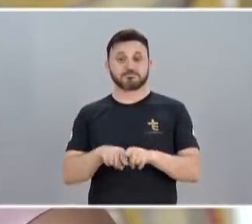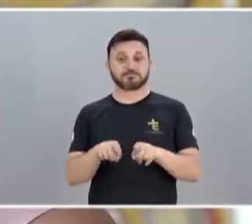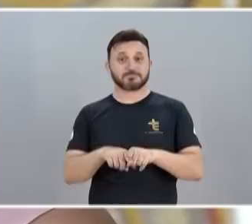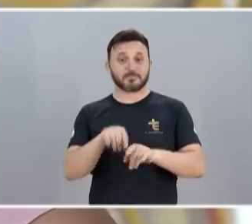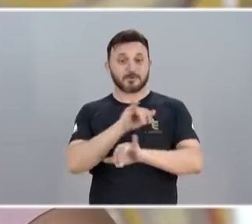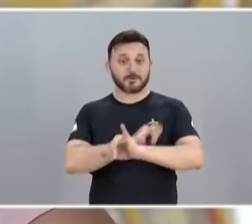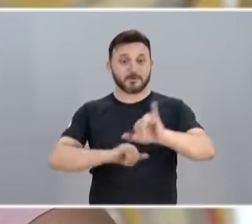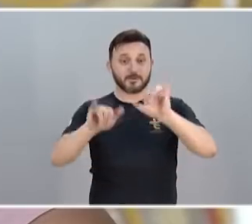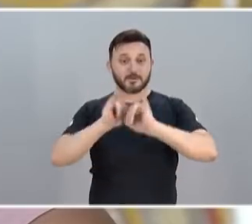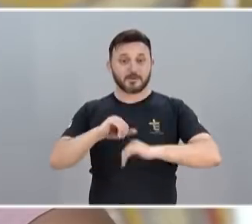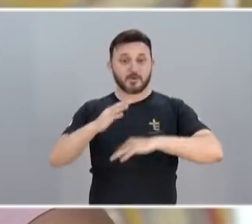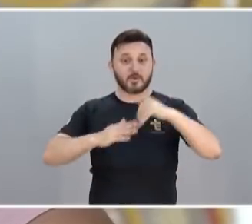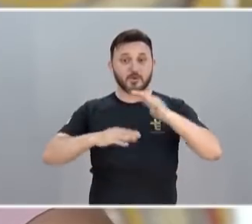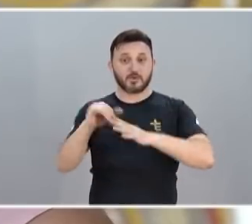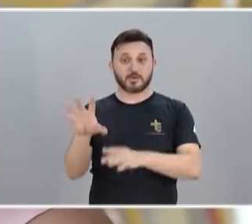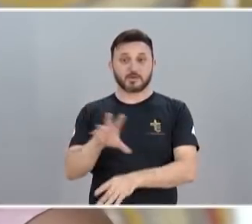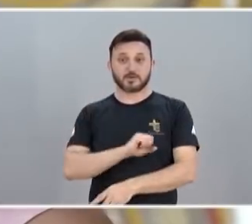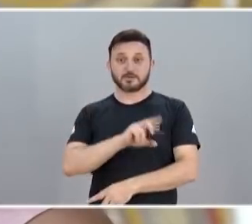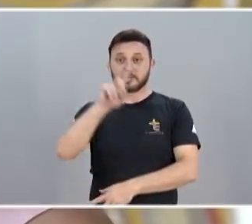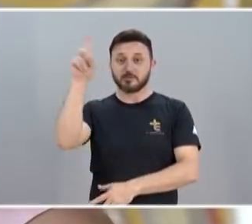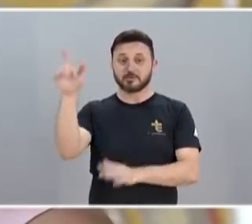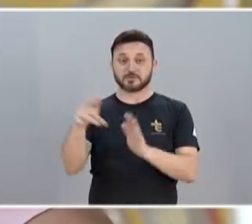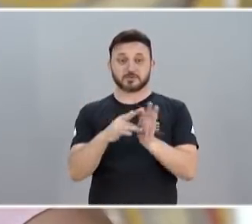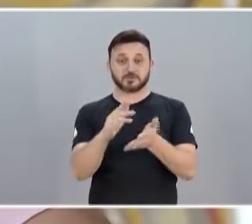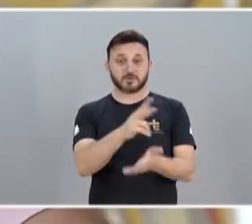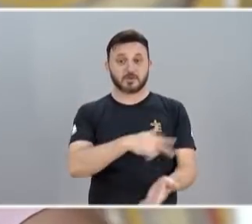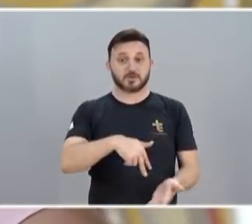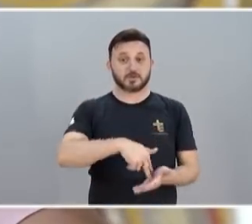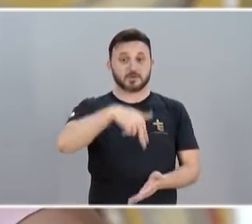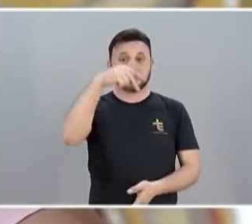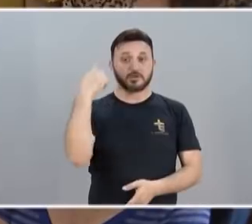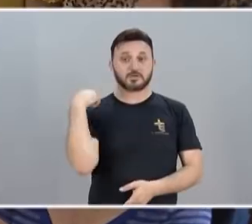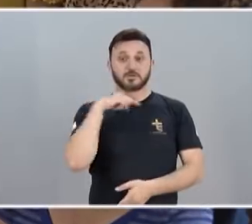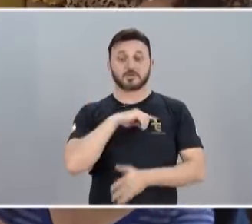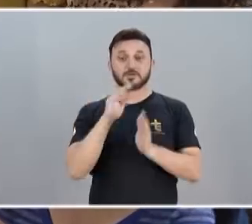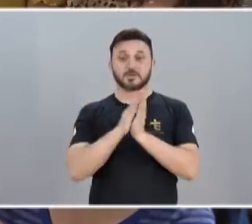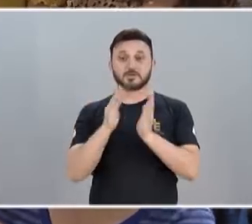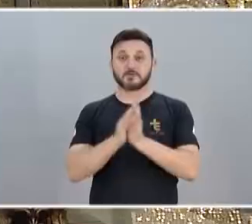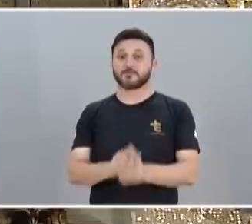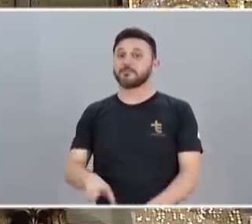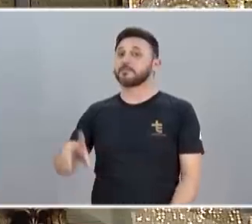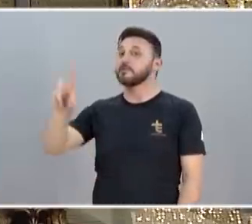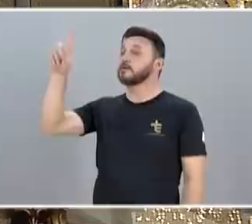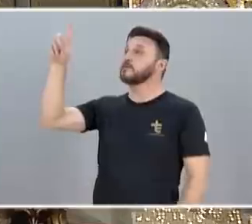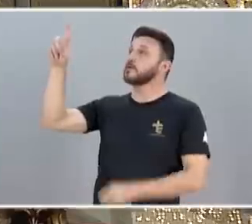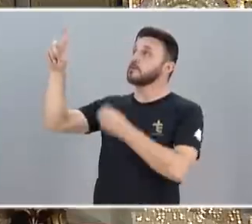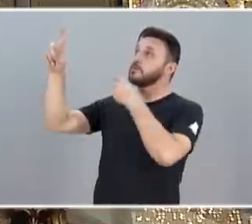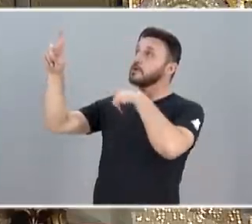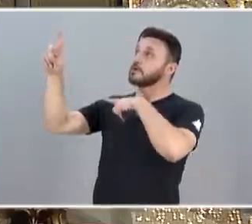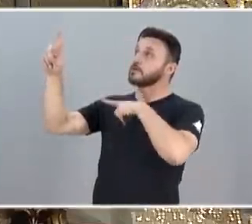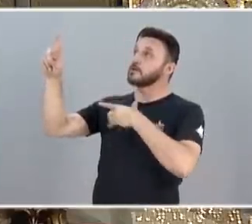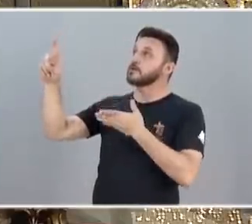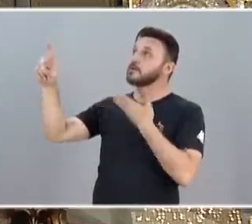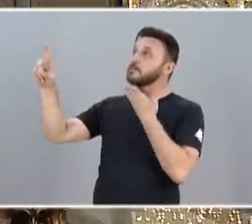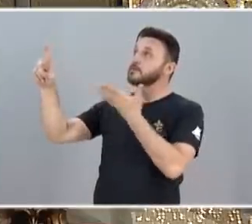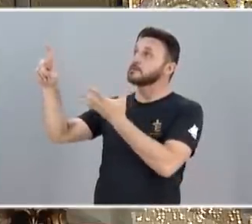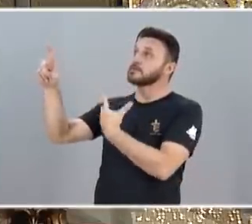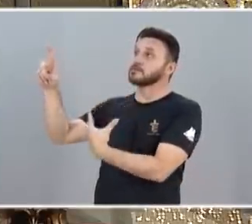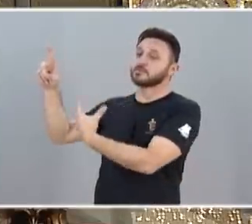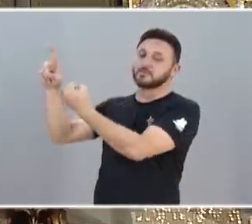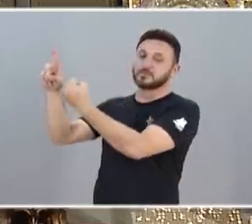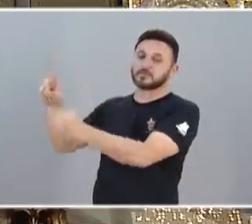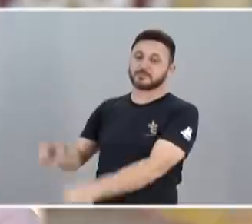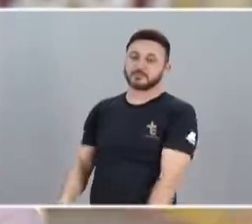obras o amor de Deus que ressuscitou Jesus, rezemos. Deus de bondade, atendei